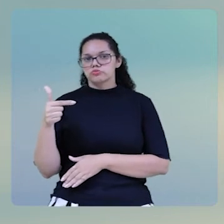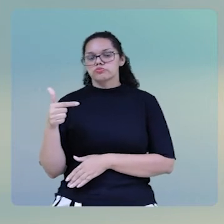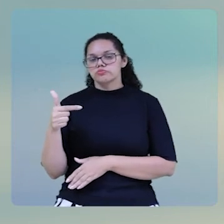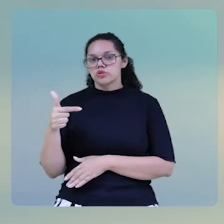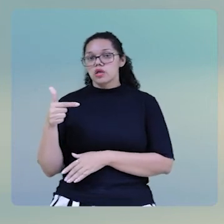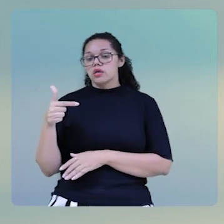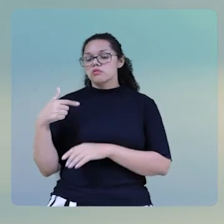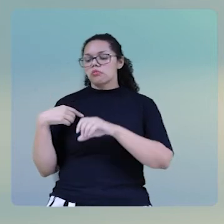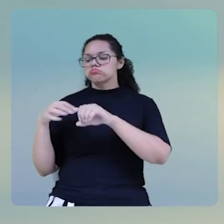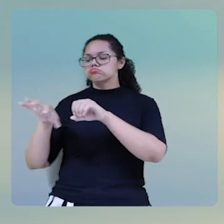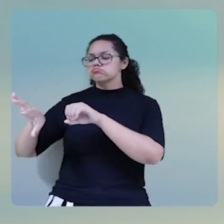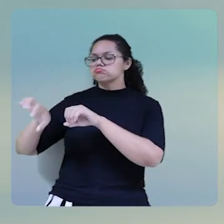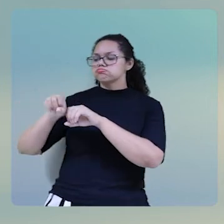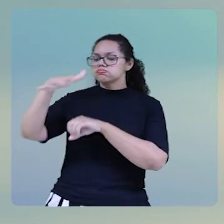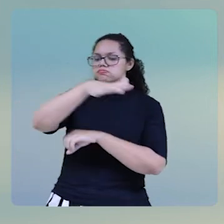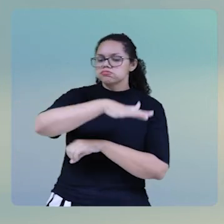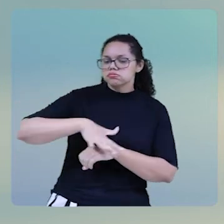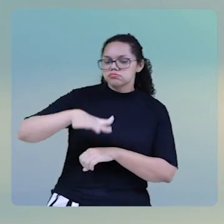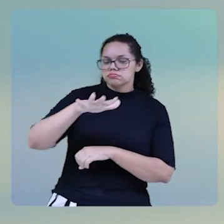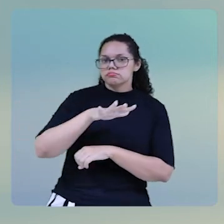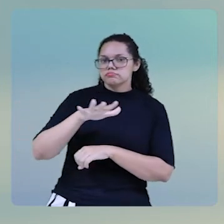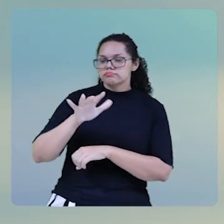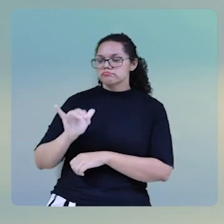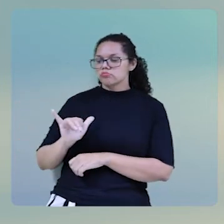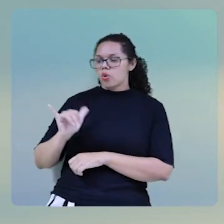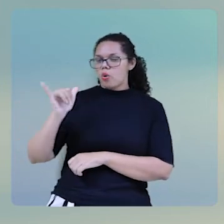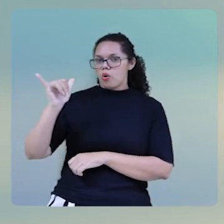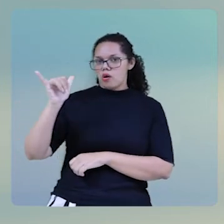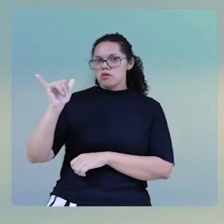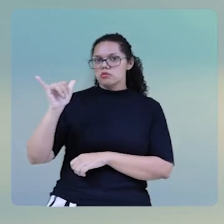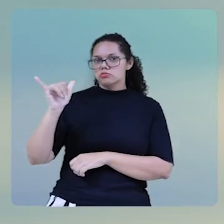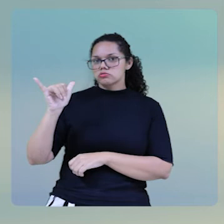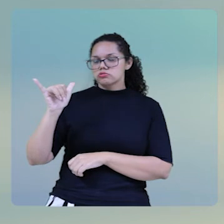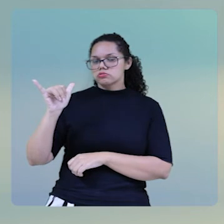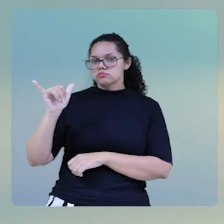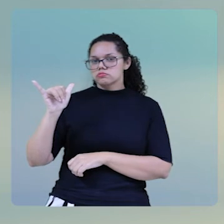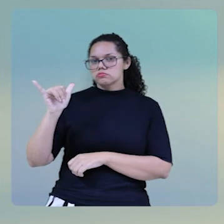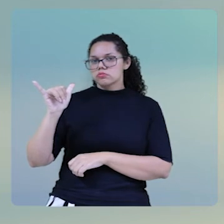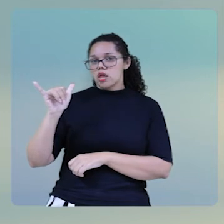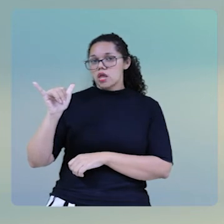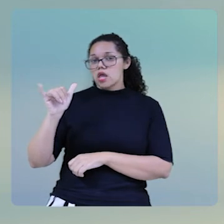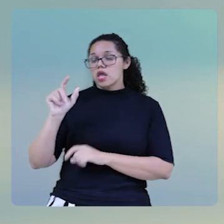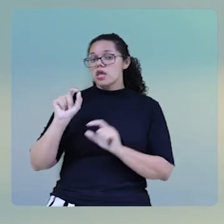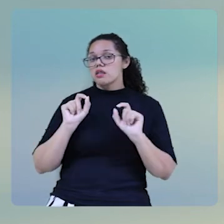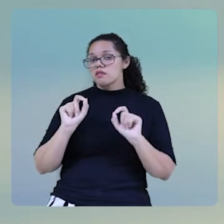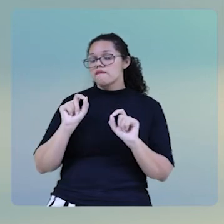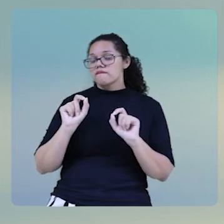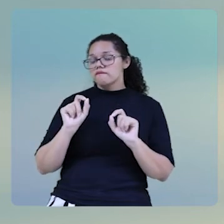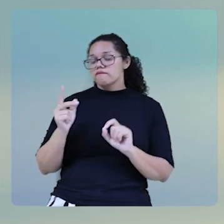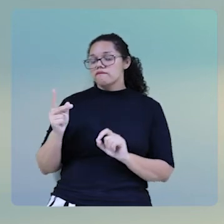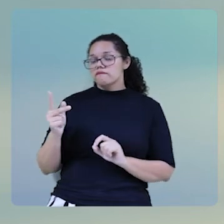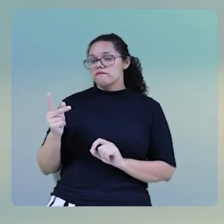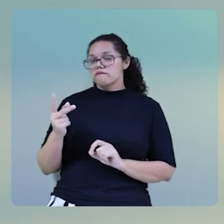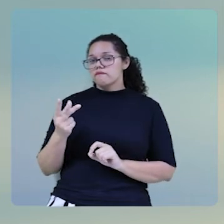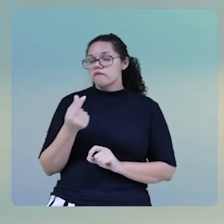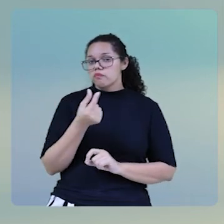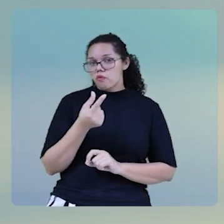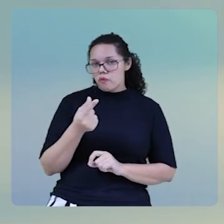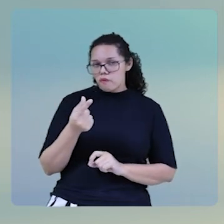ele quer saber. Corrente elétrica, se eu não me engano, ele deu, tá bem aqui, ó, vale 6 amperes.